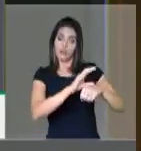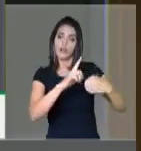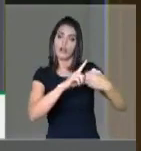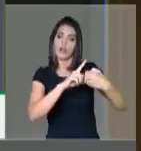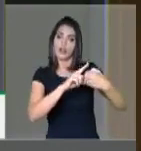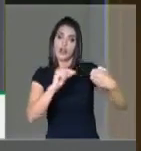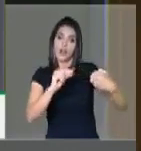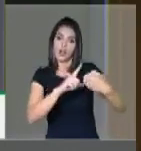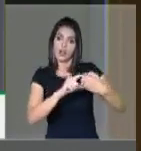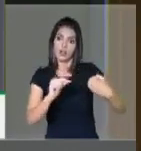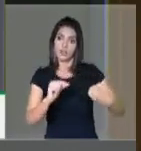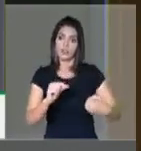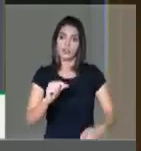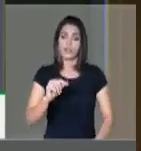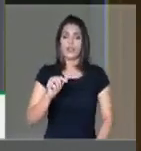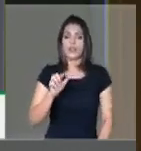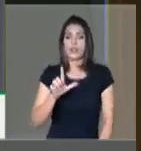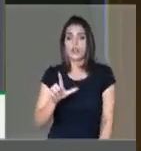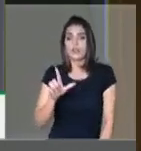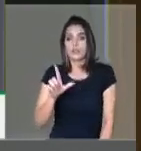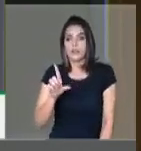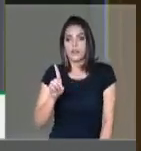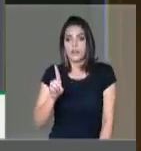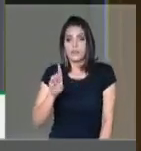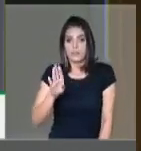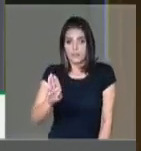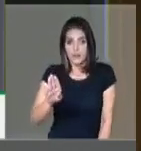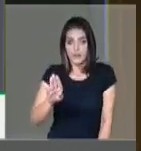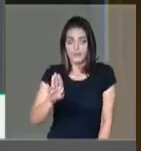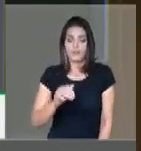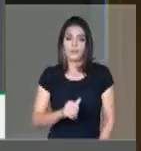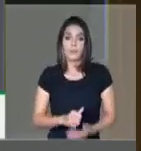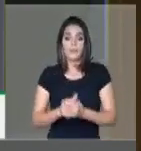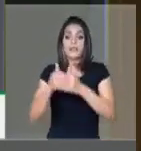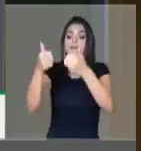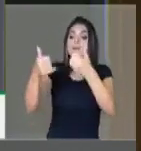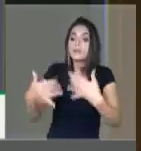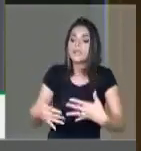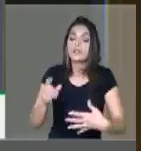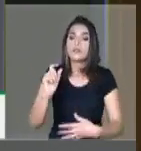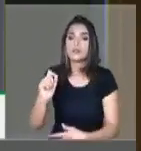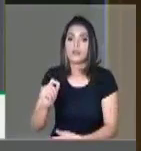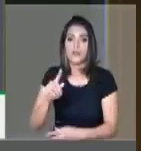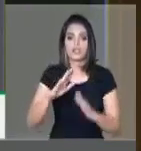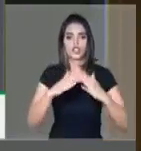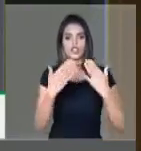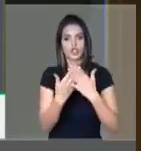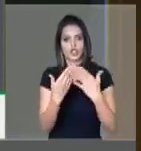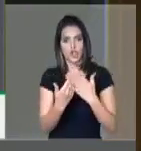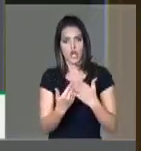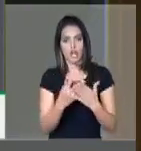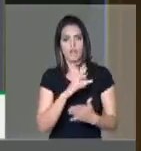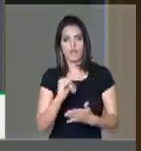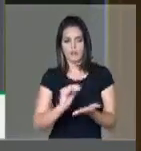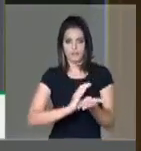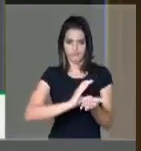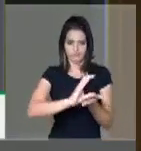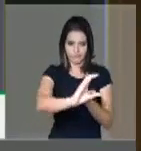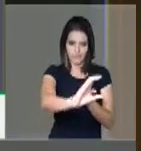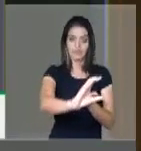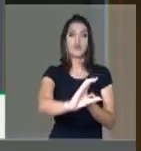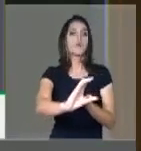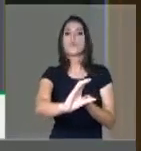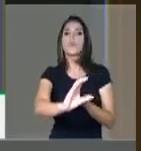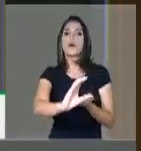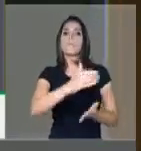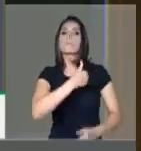Lei de Diretrizes e Bases da Educação, que estabelece que elas receberão financiamento público